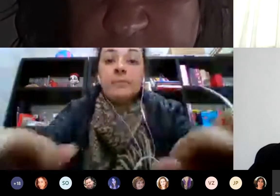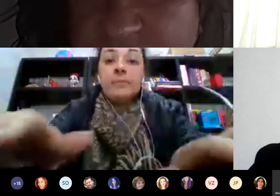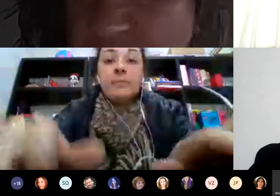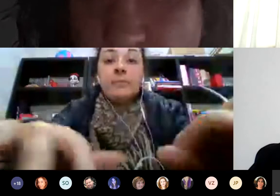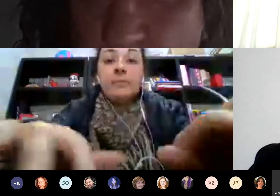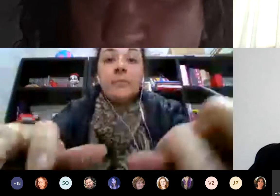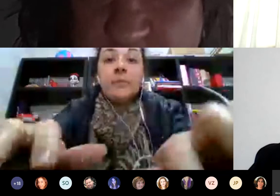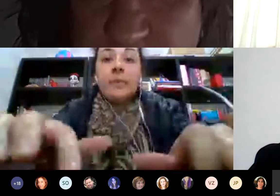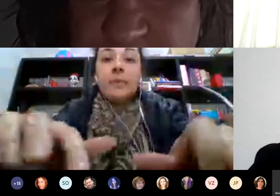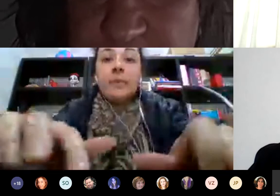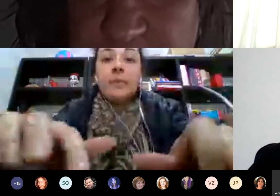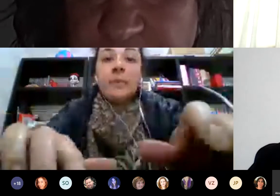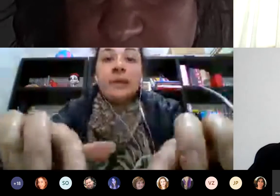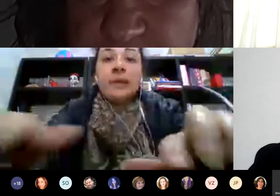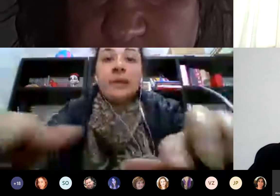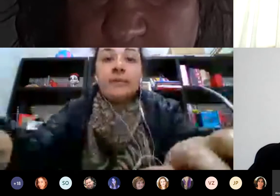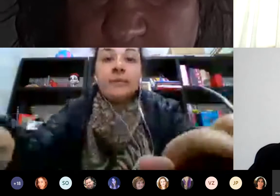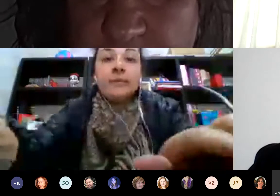uma transformação ontológica.